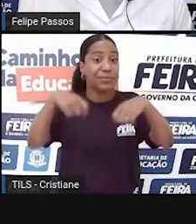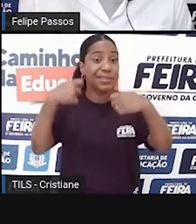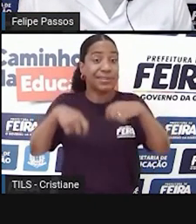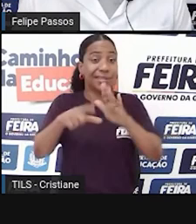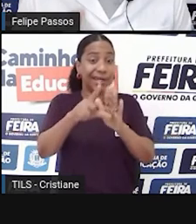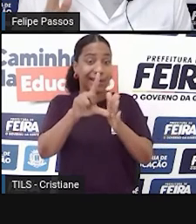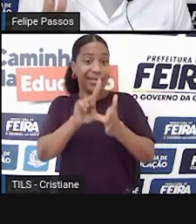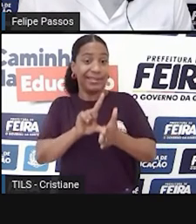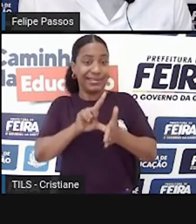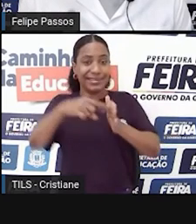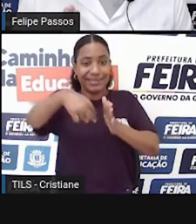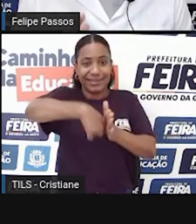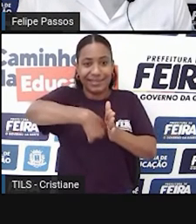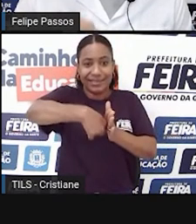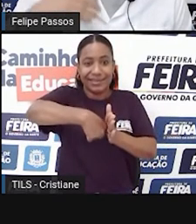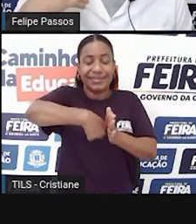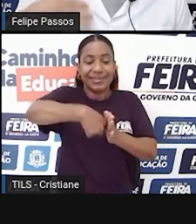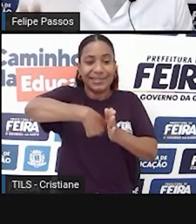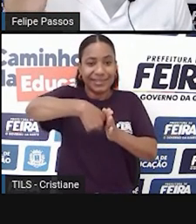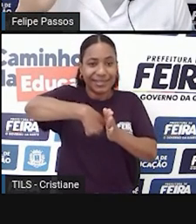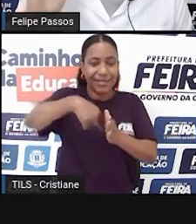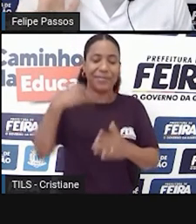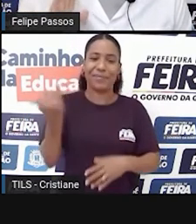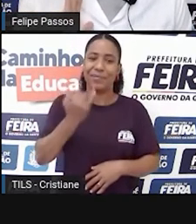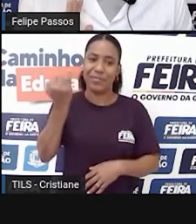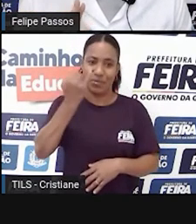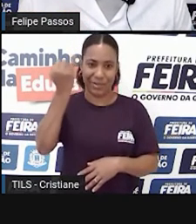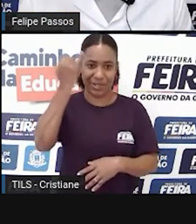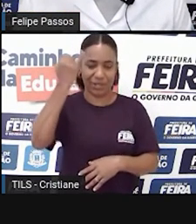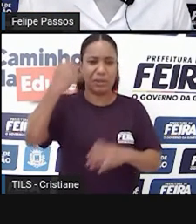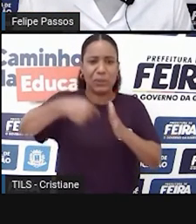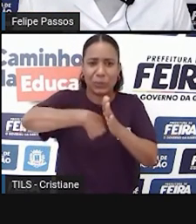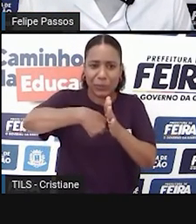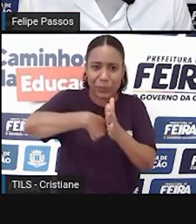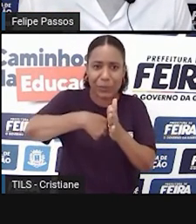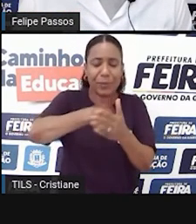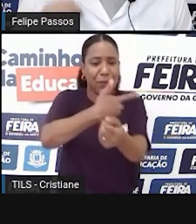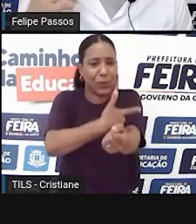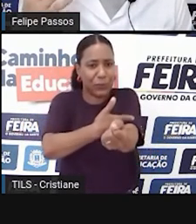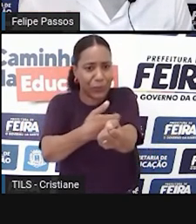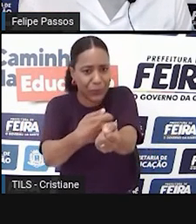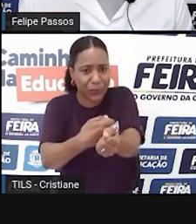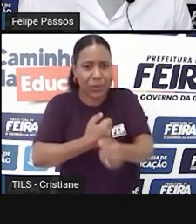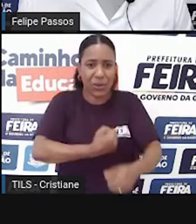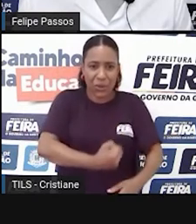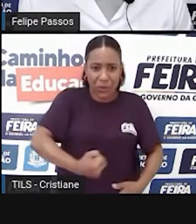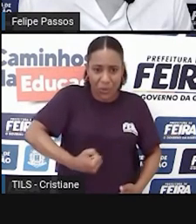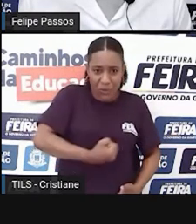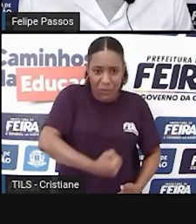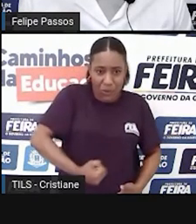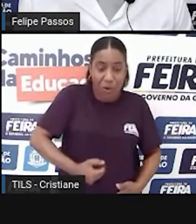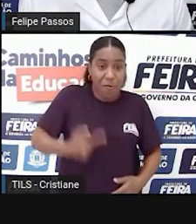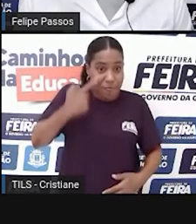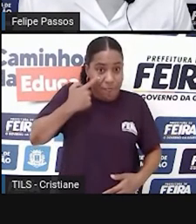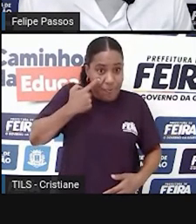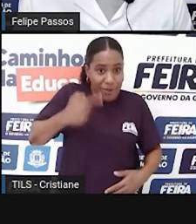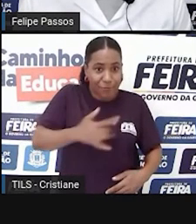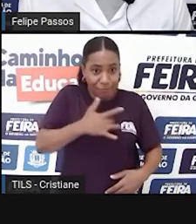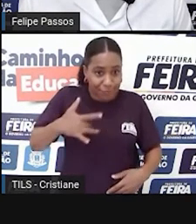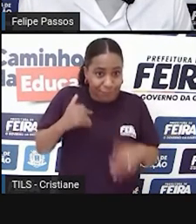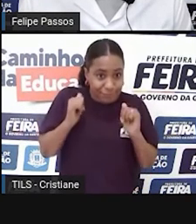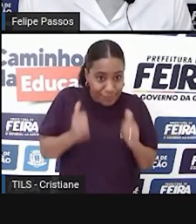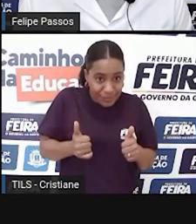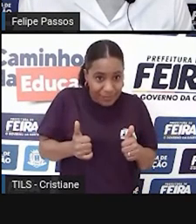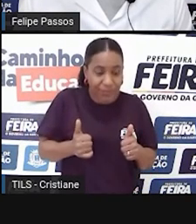mulher inicia a gestação, quando ela descobre que está grávida, vai fazer um bocado de exame aí para ver se está tudo bem. A grande maioria dessas meninas abandona